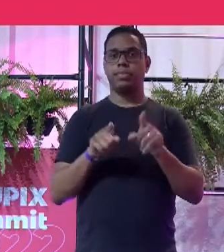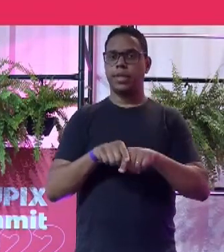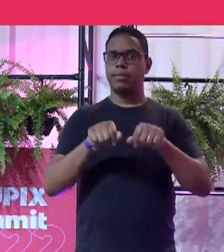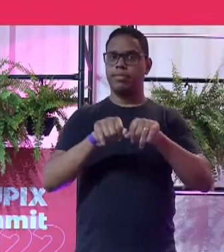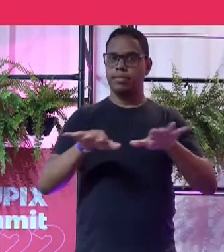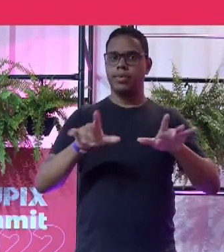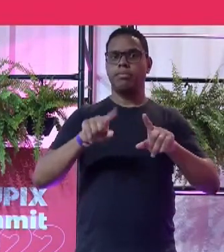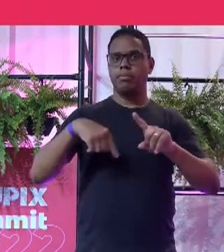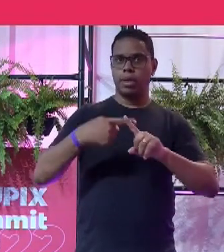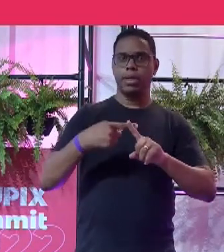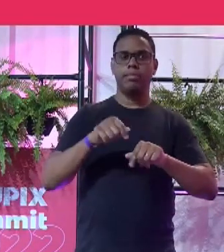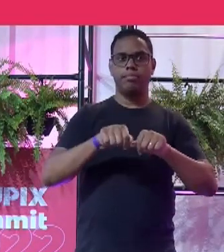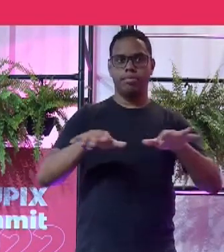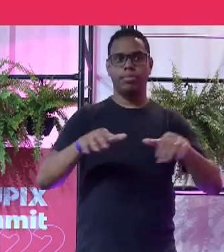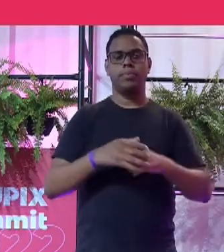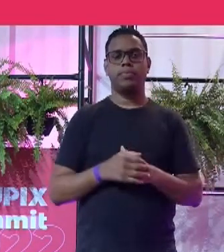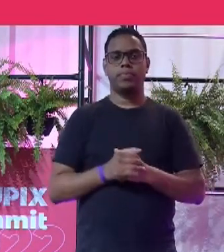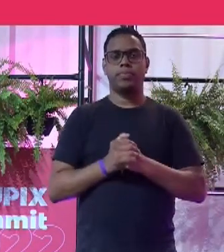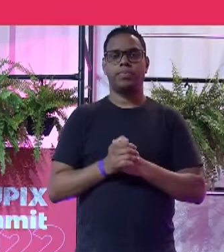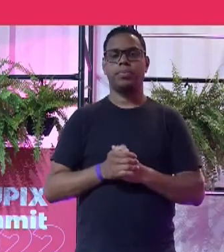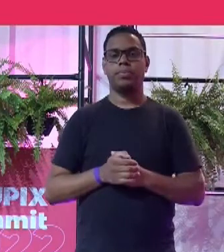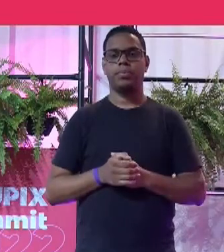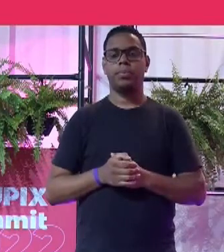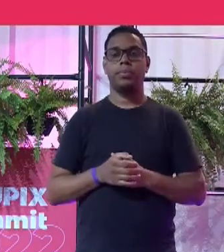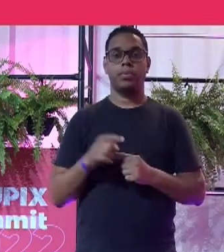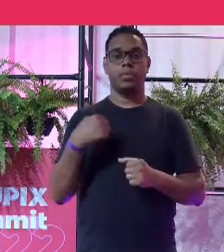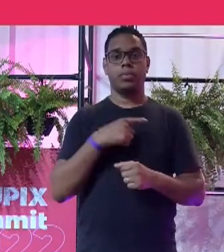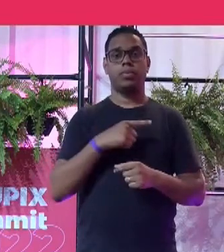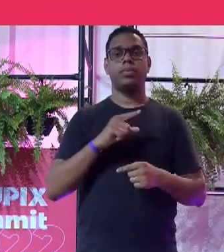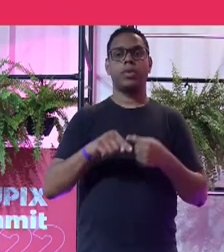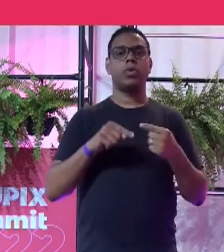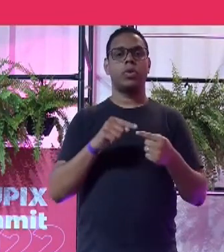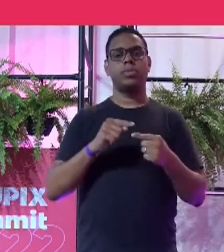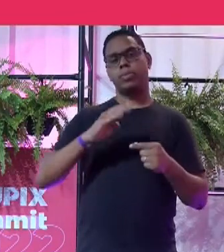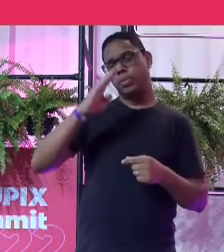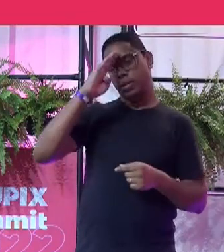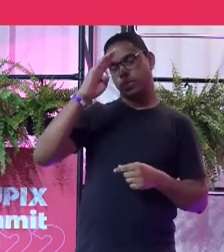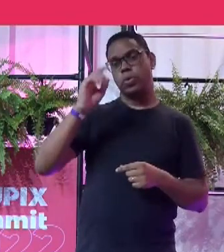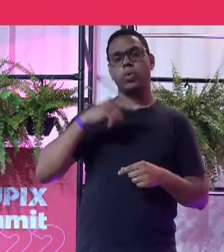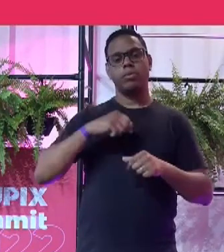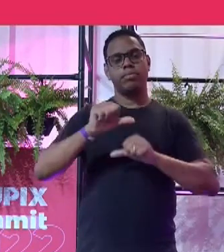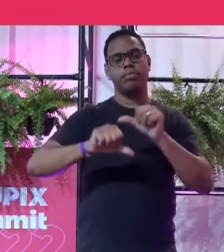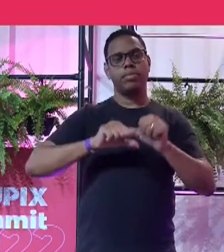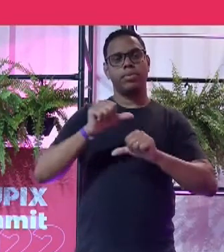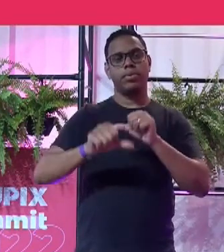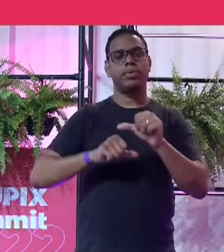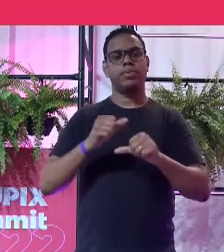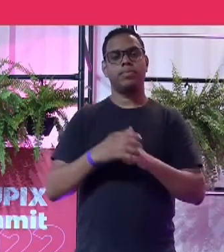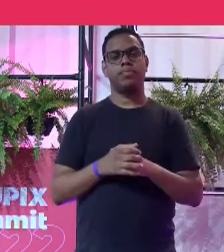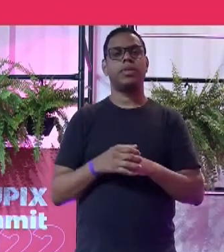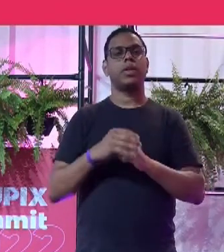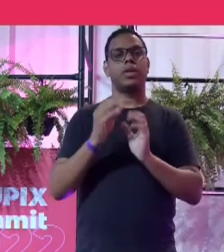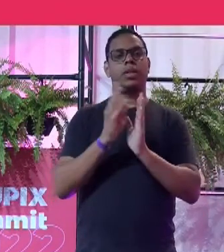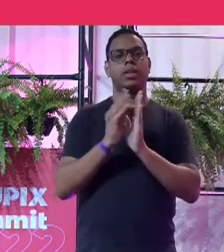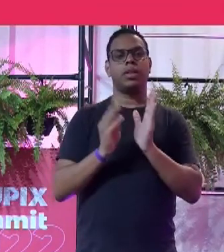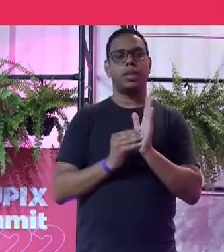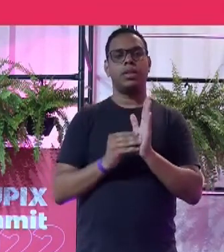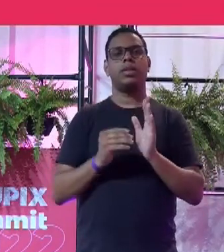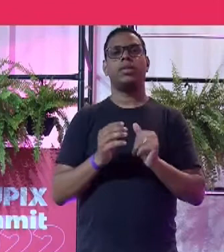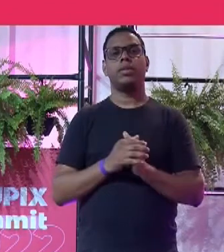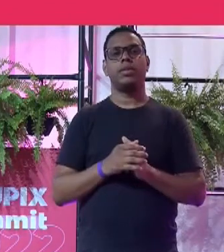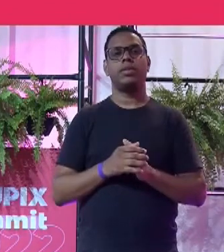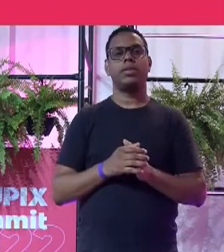mais a vida útil dele. A gente tem o objetivo principal de transformar os criadores de conteúdo hoje